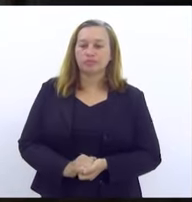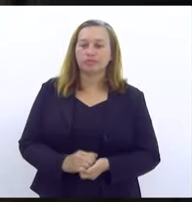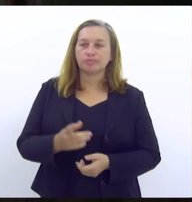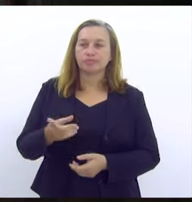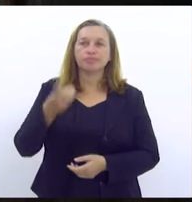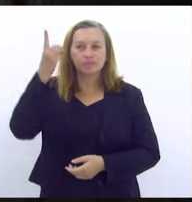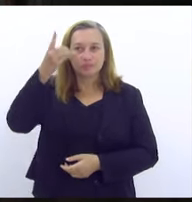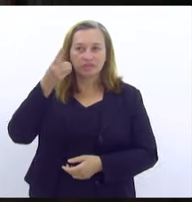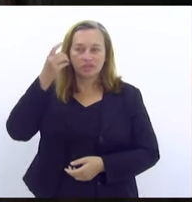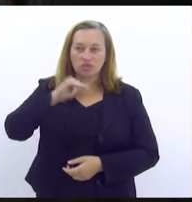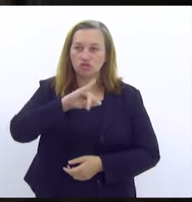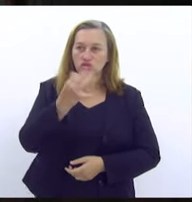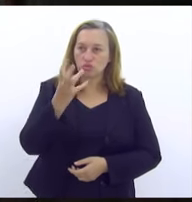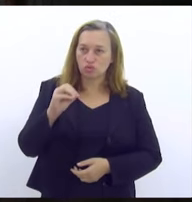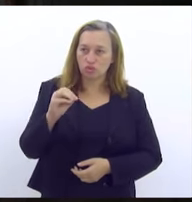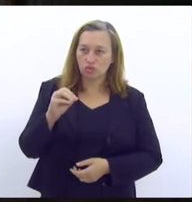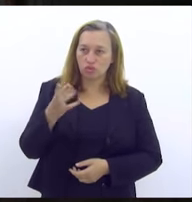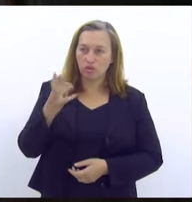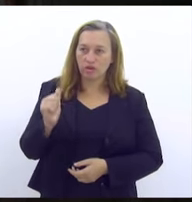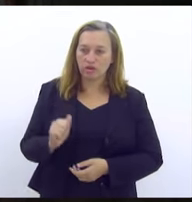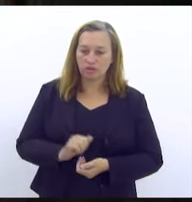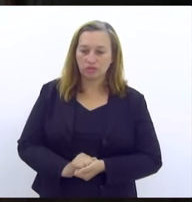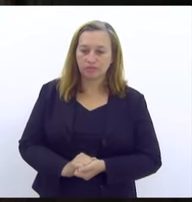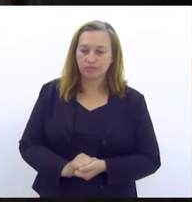Júlio Rocha. Deputado